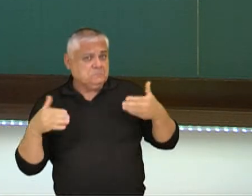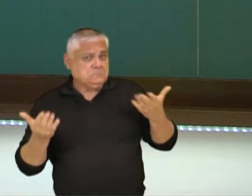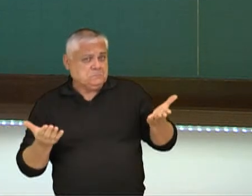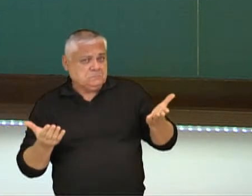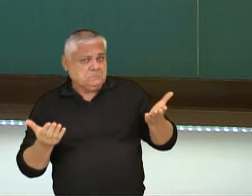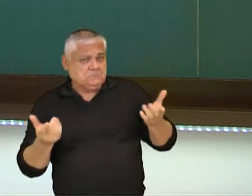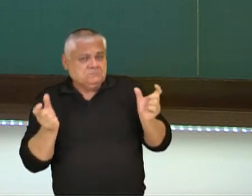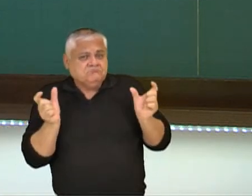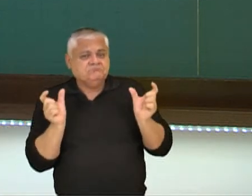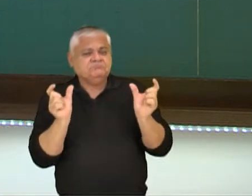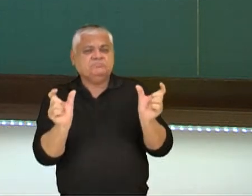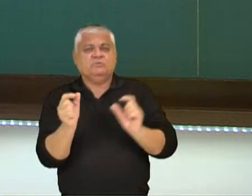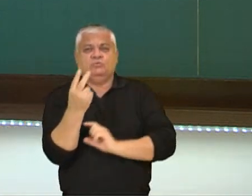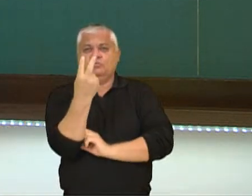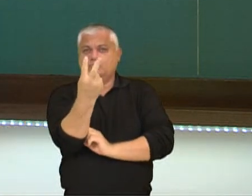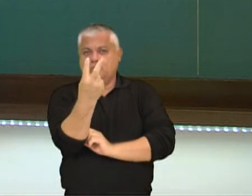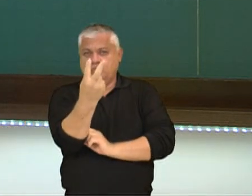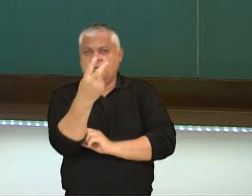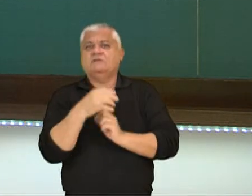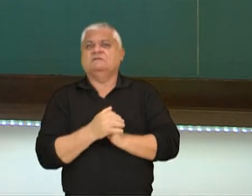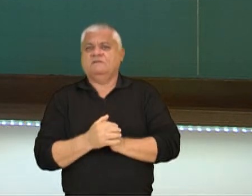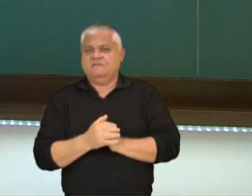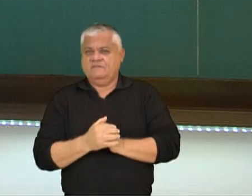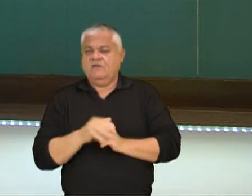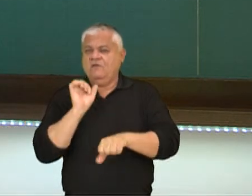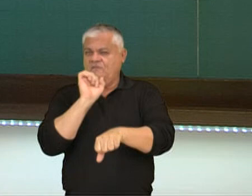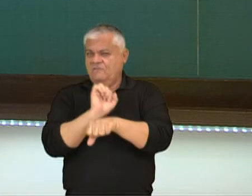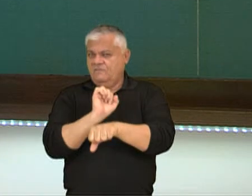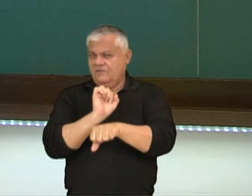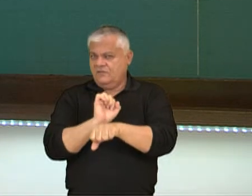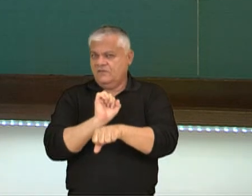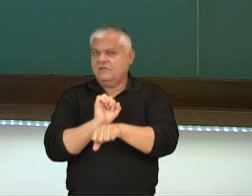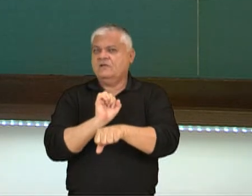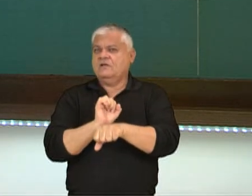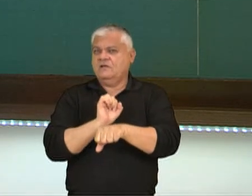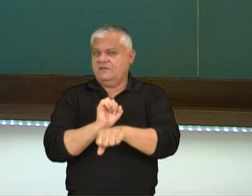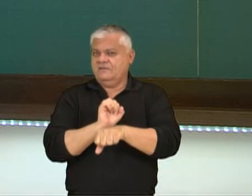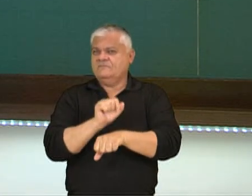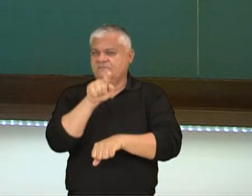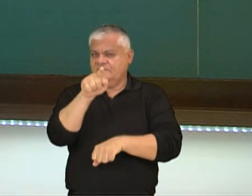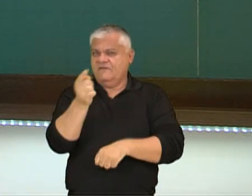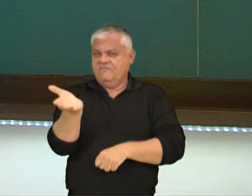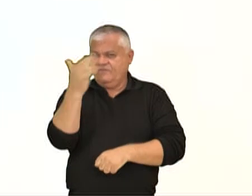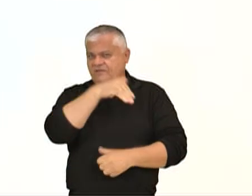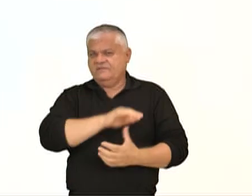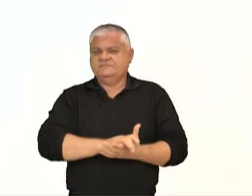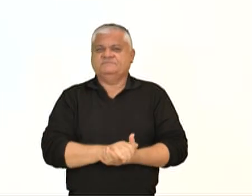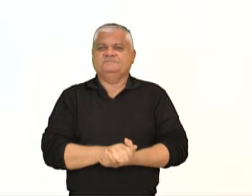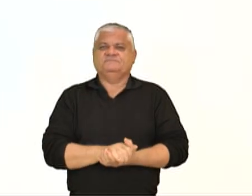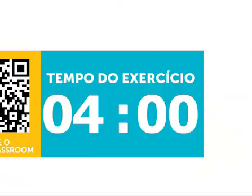menos duas. Fiquem aí, eu fico aqui e aguardo você. Vai lá, hein?